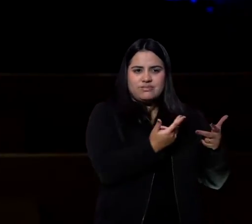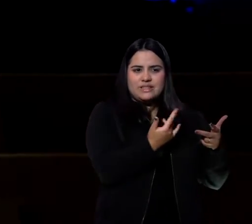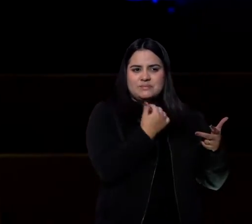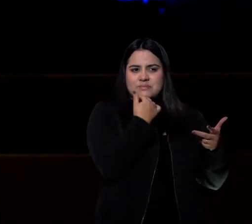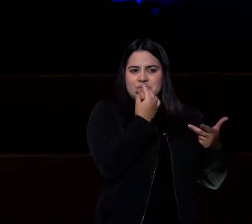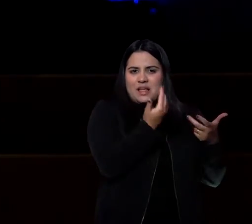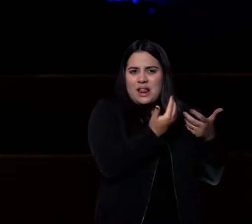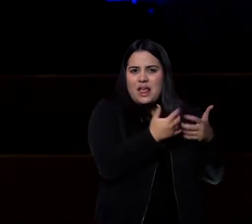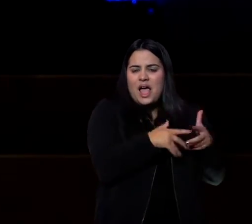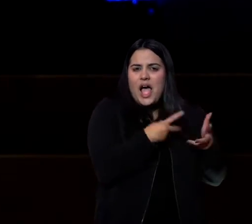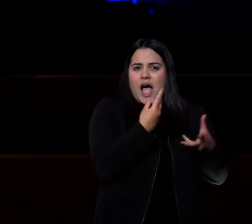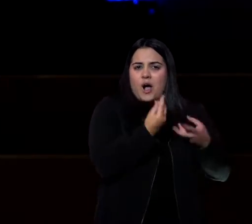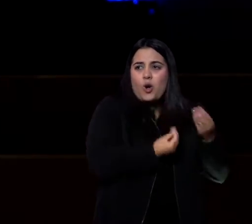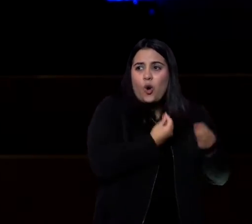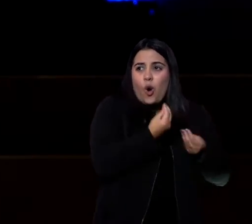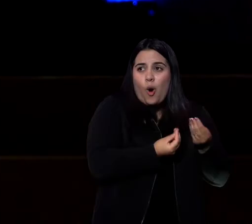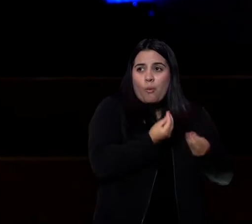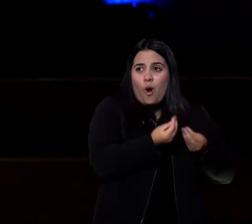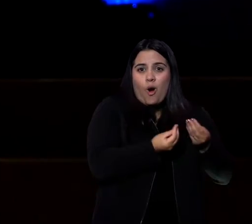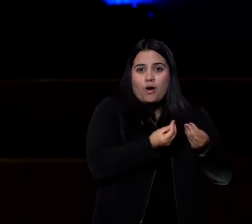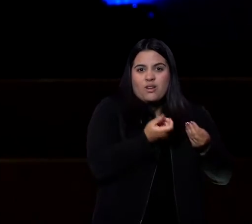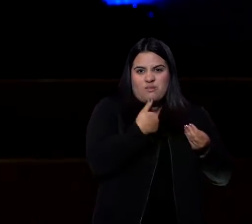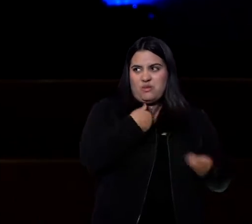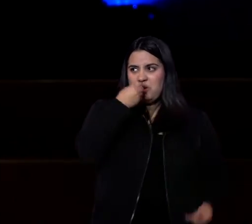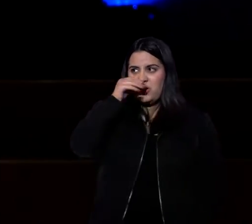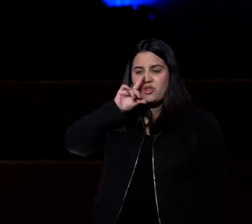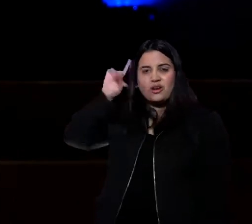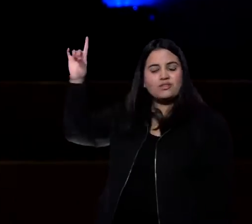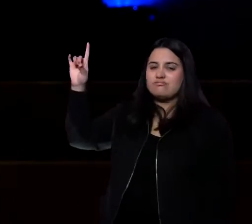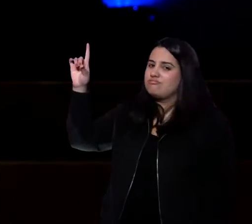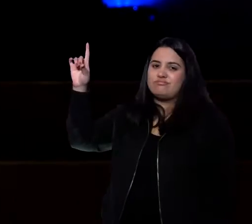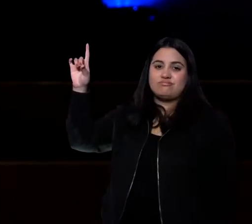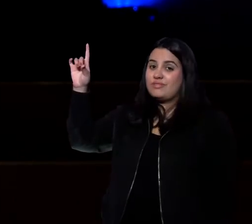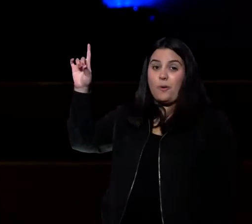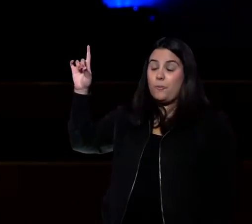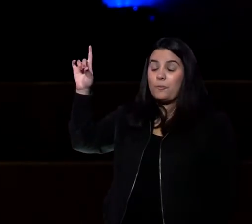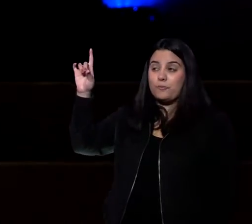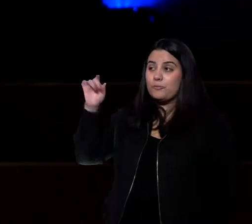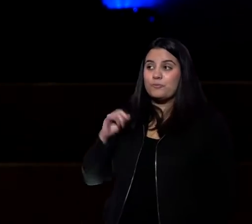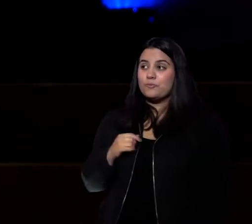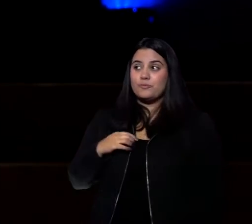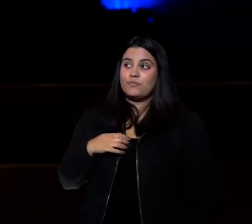sentido se ele deixasse de viver as coisas que Deus tinha planejado para ele.